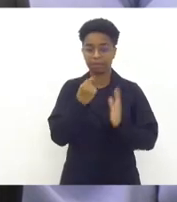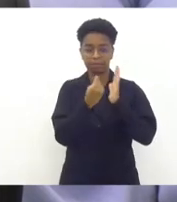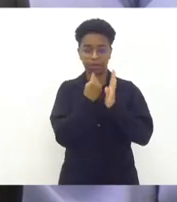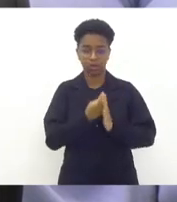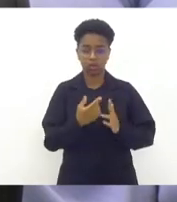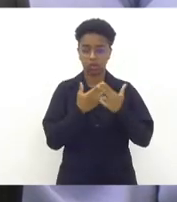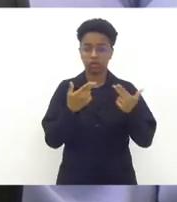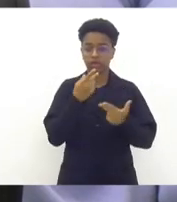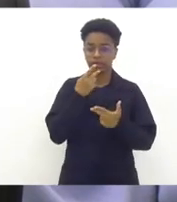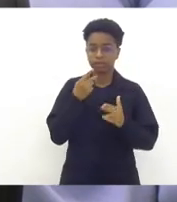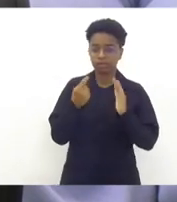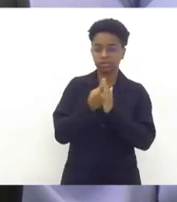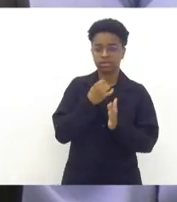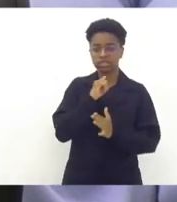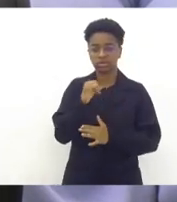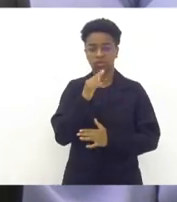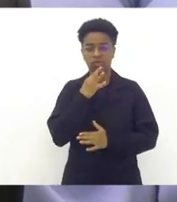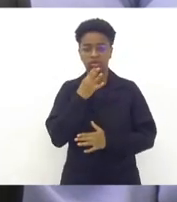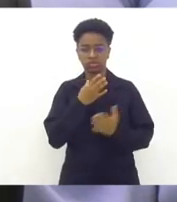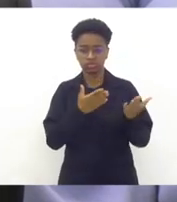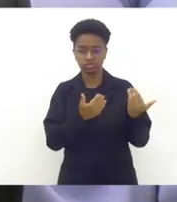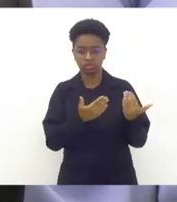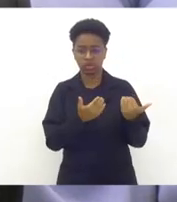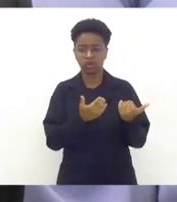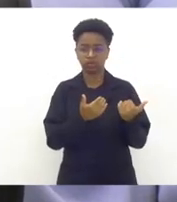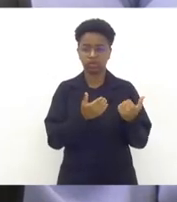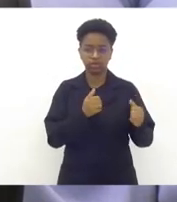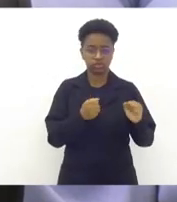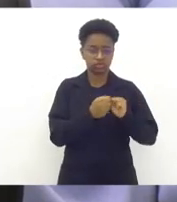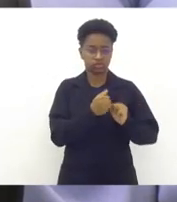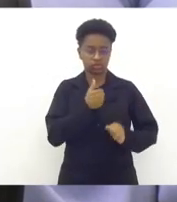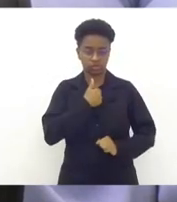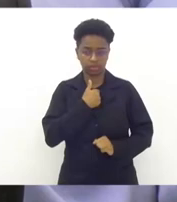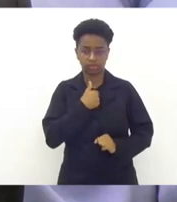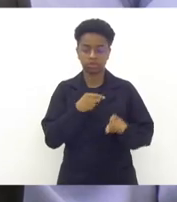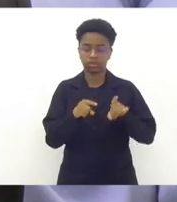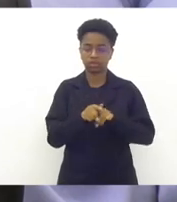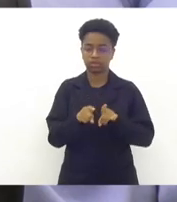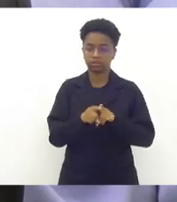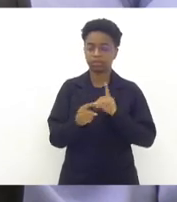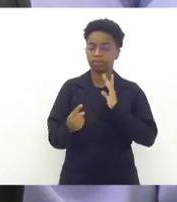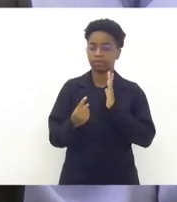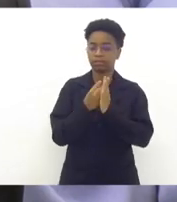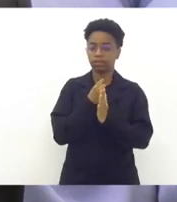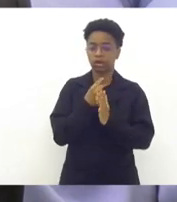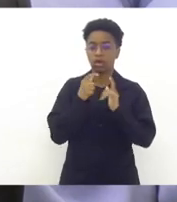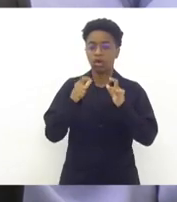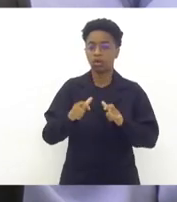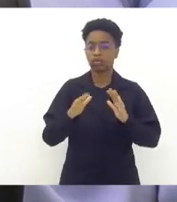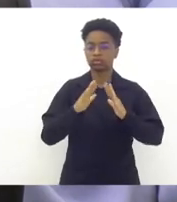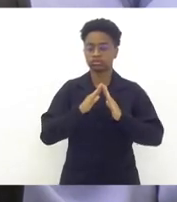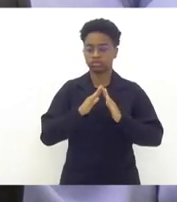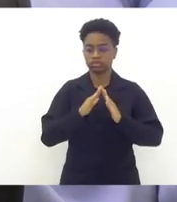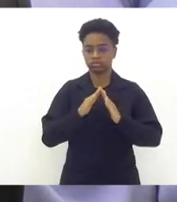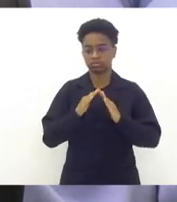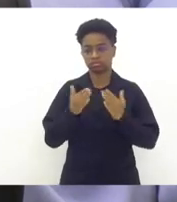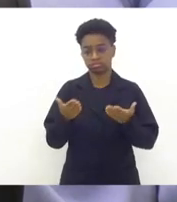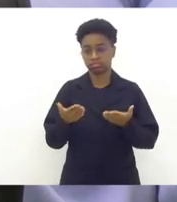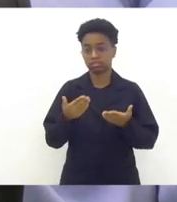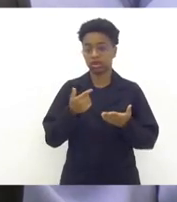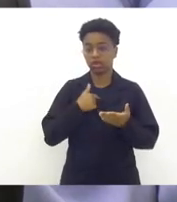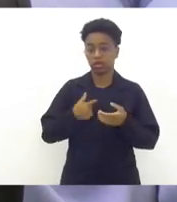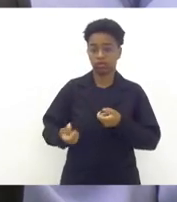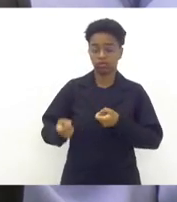conhecia alguns jovens que estavam comigo no processo, e perguntou se aonde eu morava. Depois eu voltei